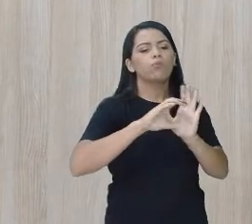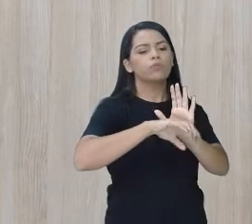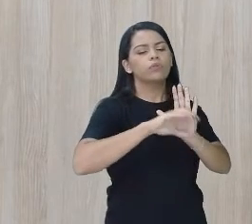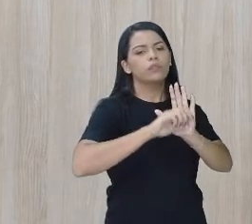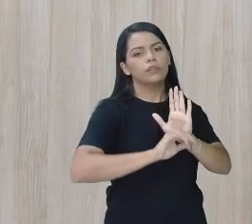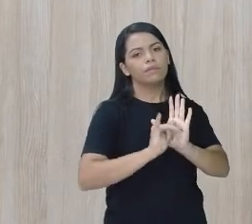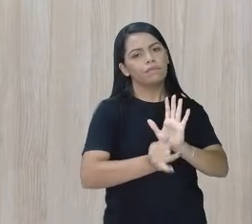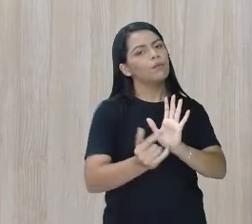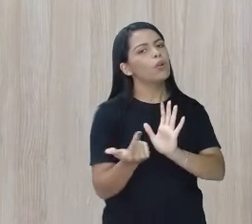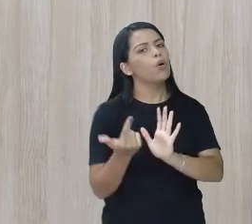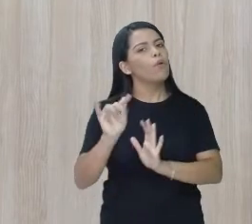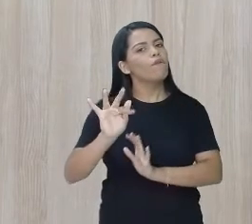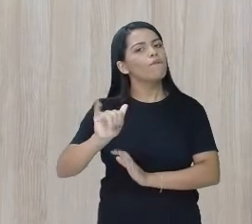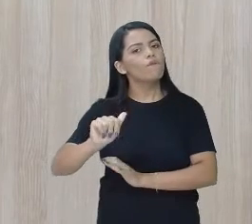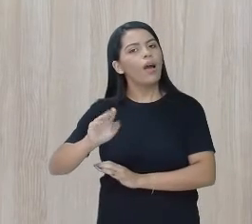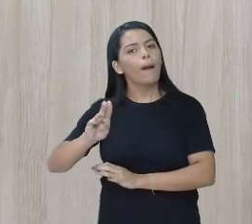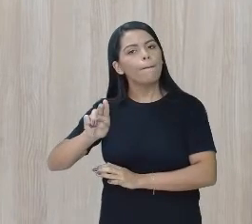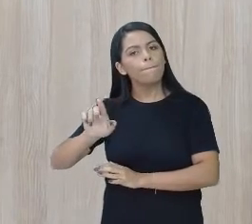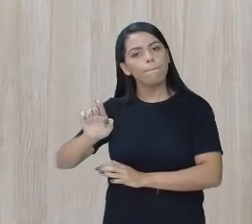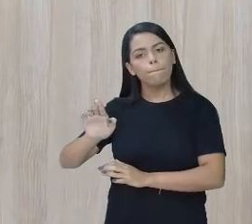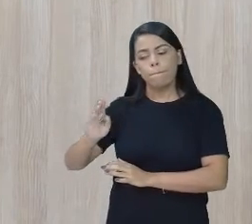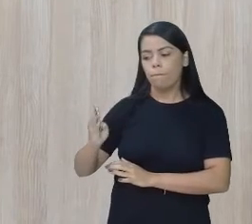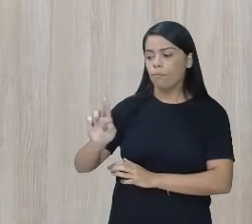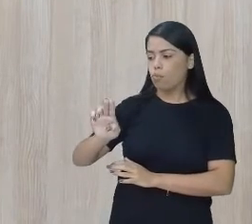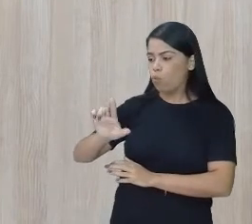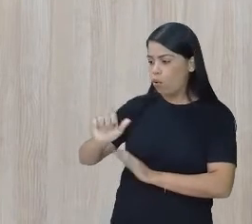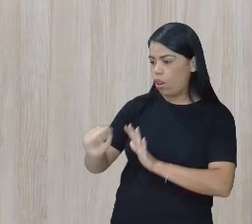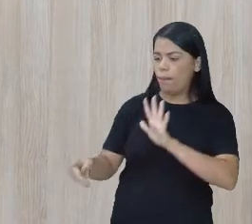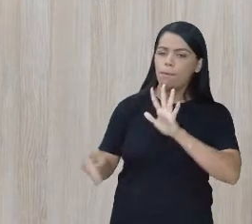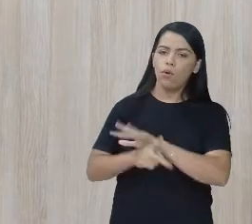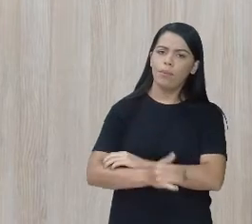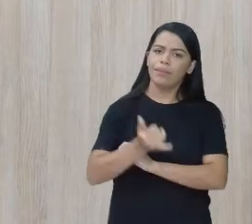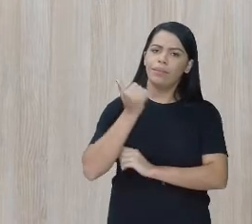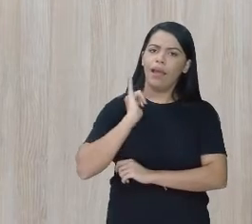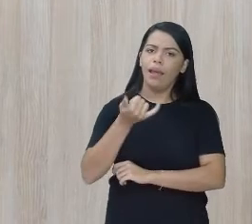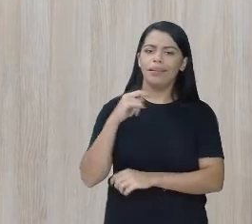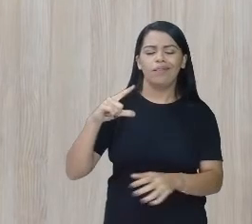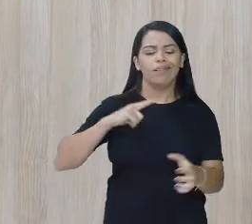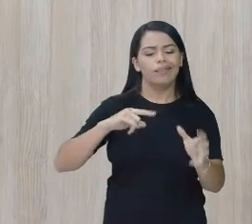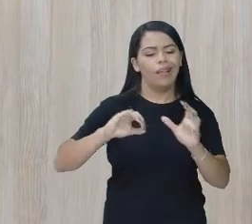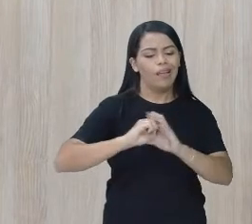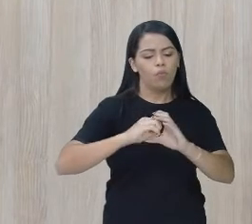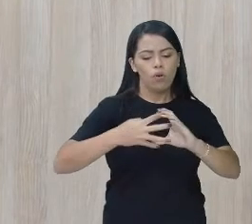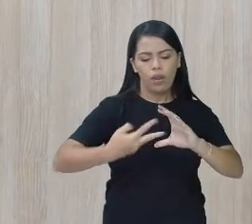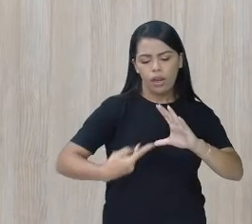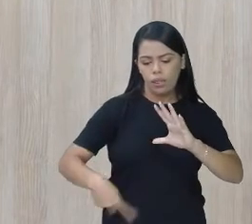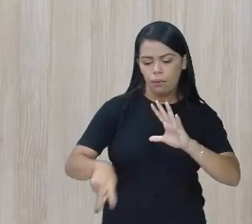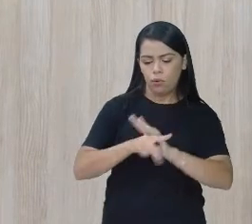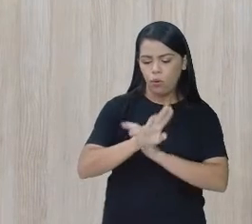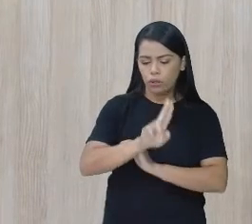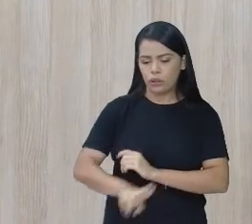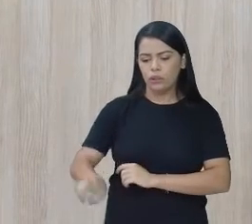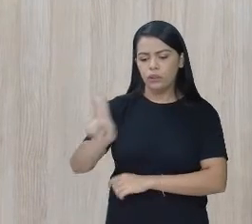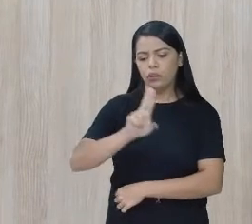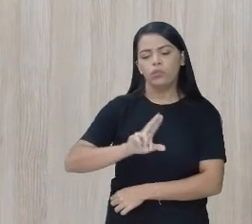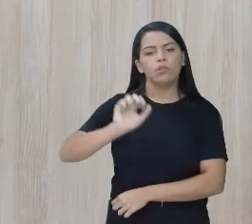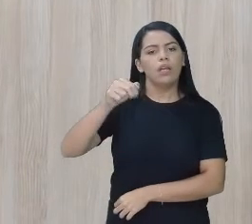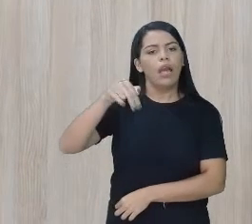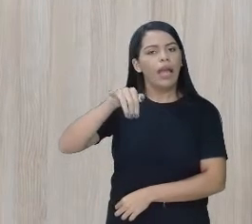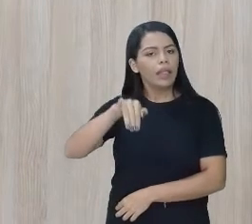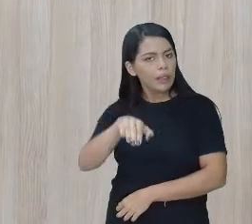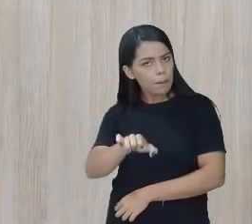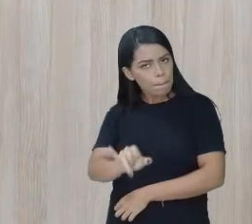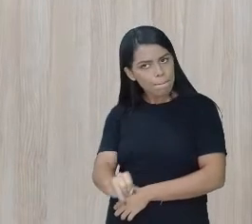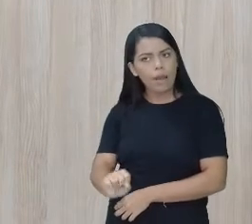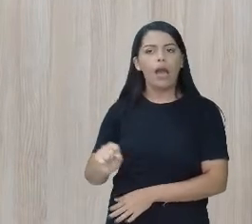né, em outras aulas, que elas são uma narrativa, que tem a característica de usar animais antropomórficos,